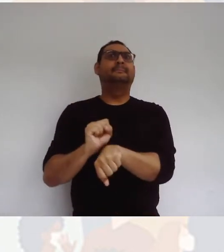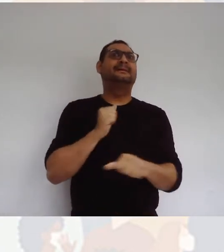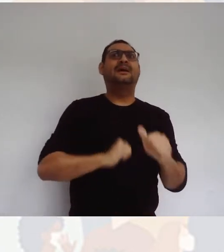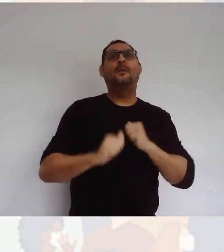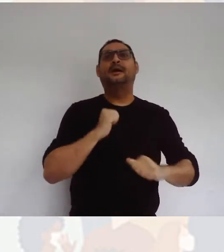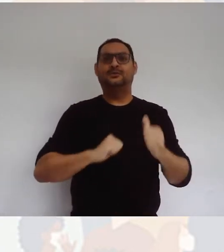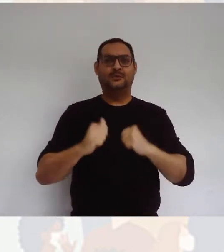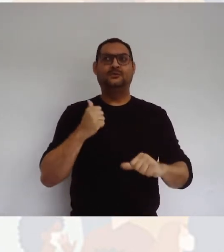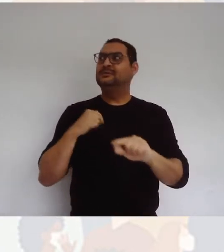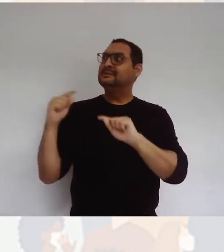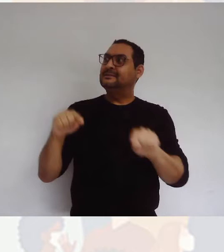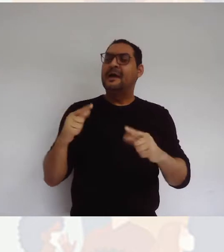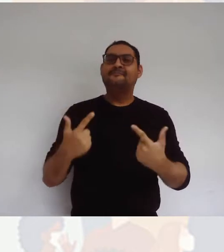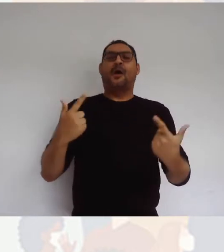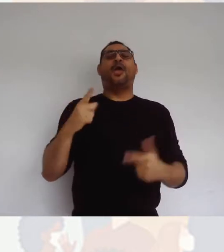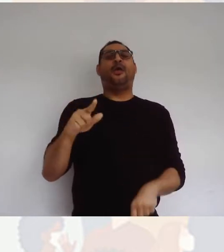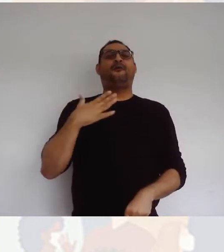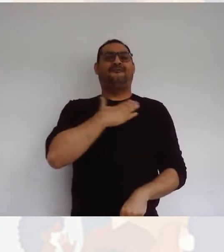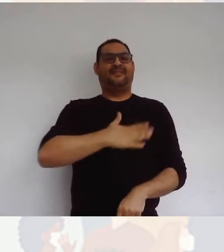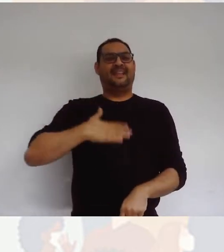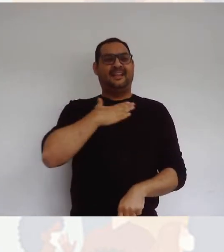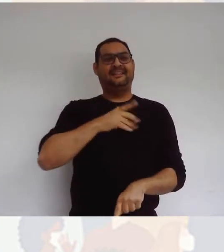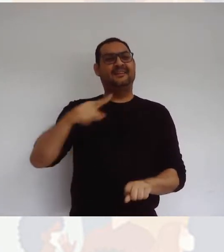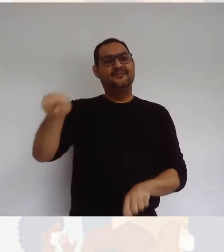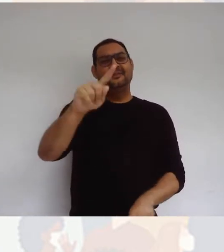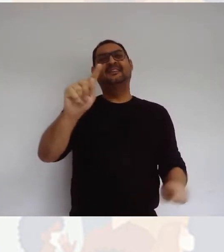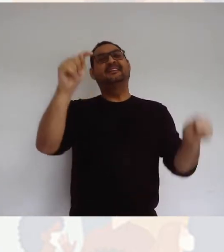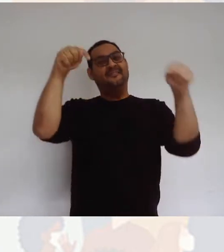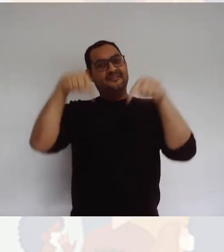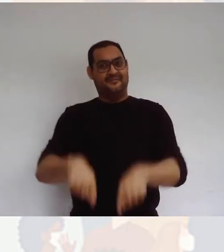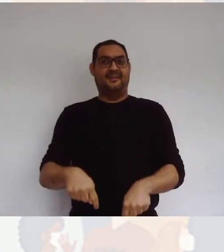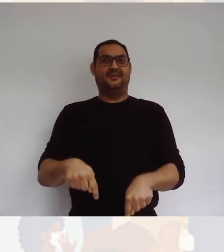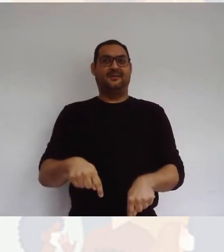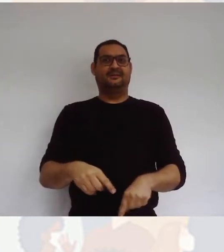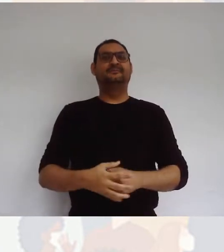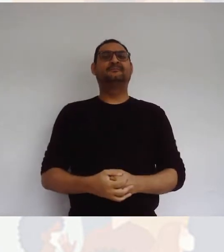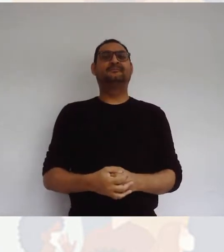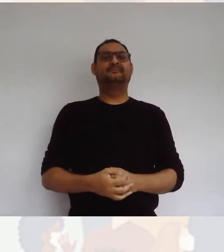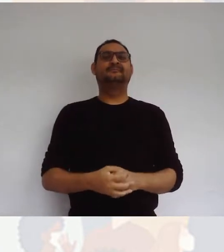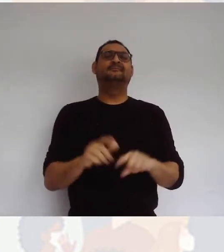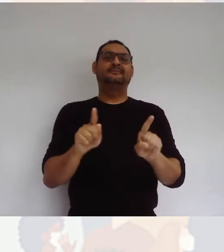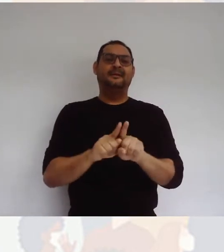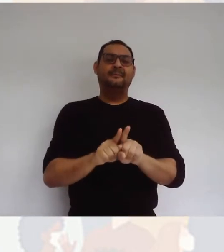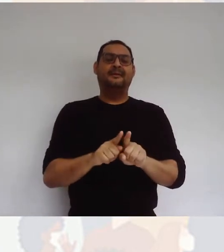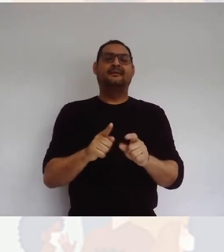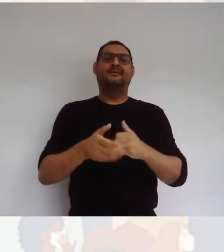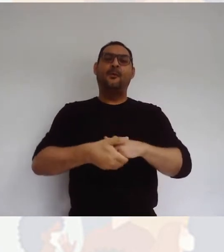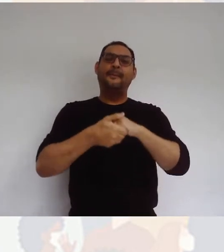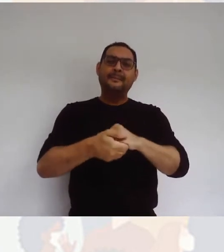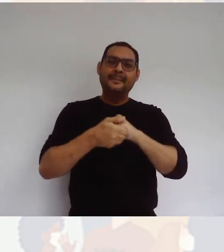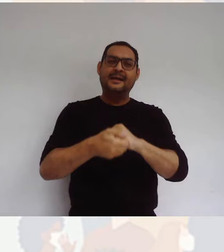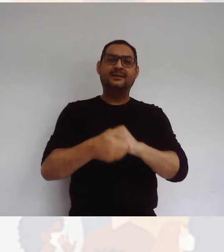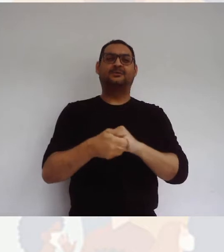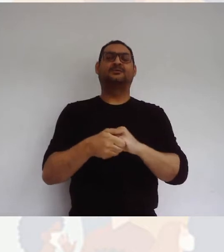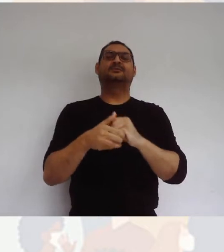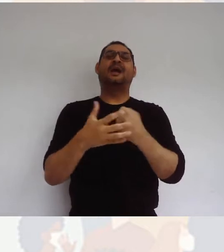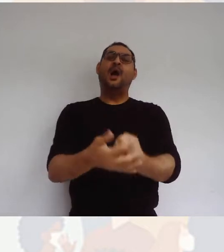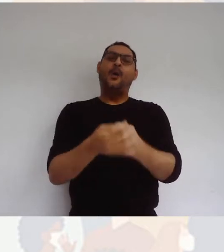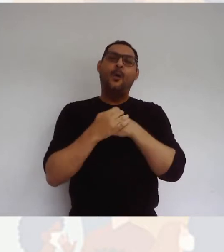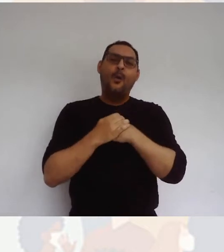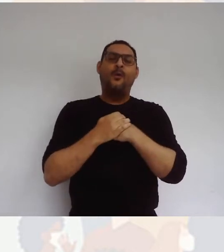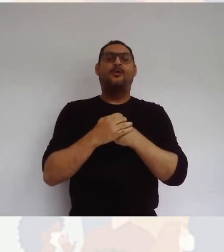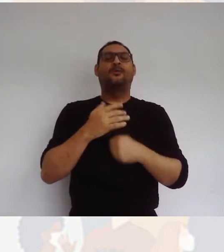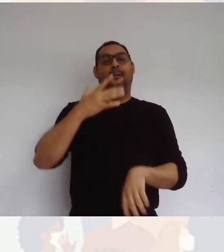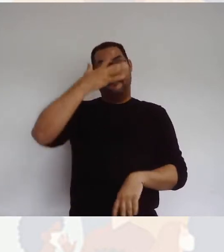fico muito feliz que vocês tenham vindo até aqui. Também cumprimento e acolho as pessoas que estão nos vendo